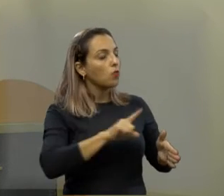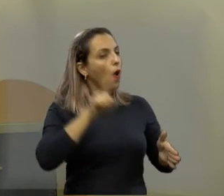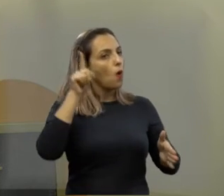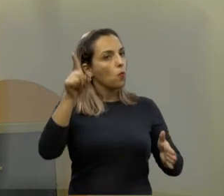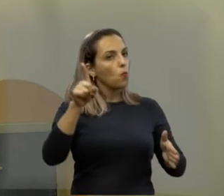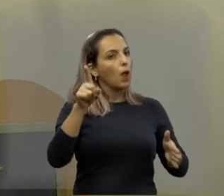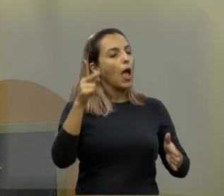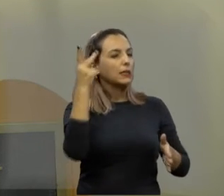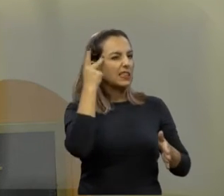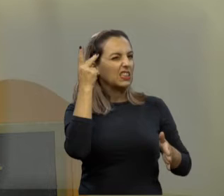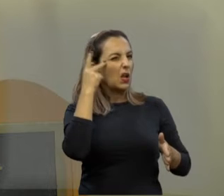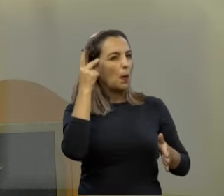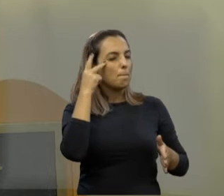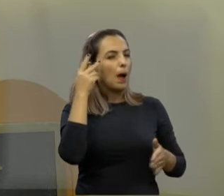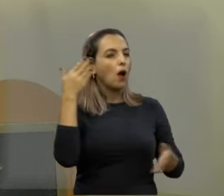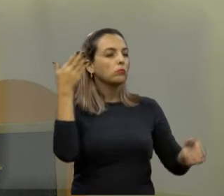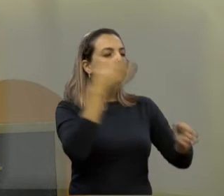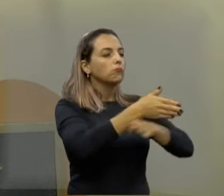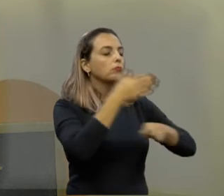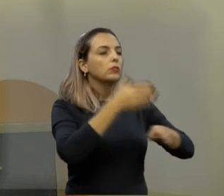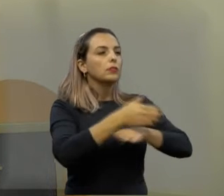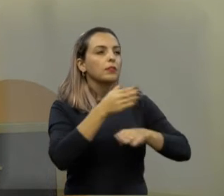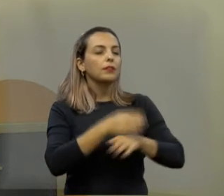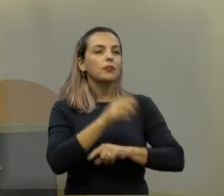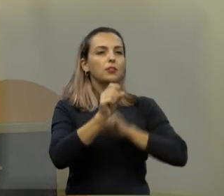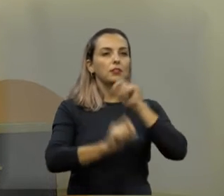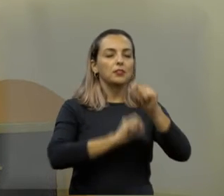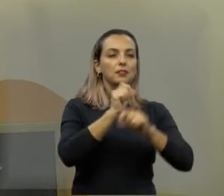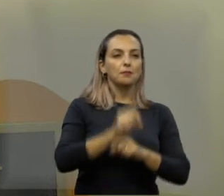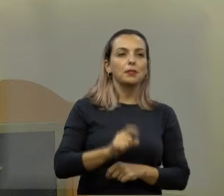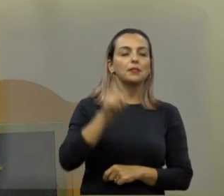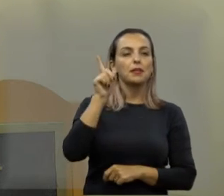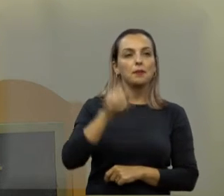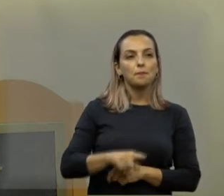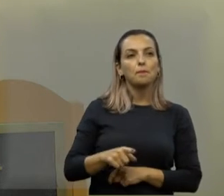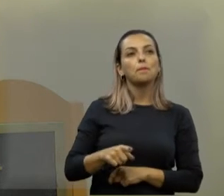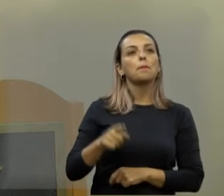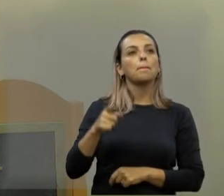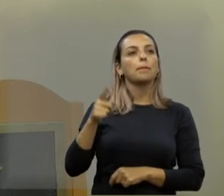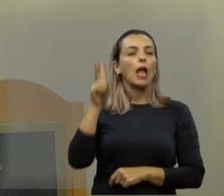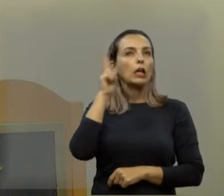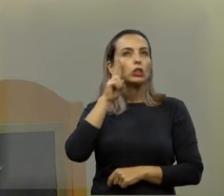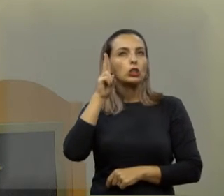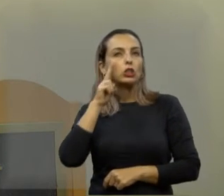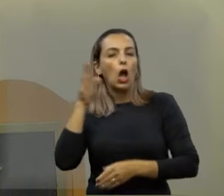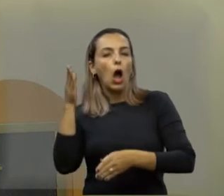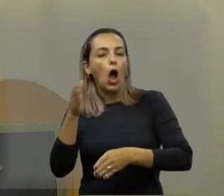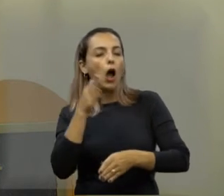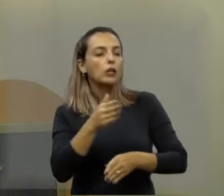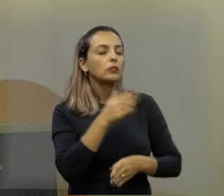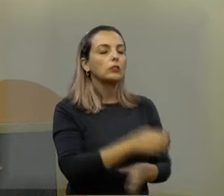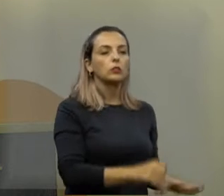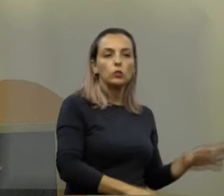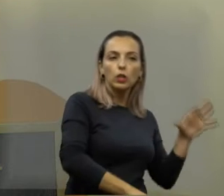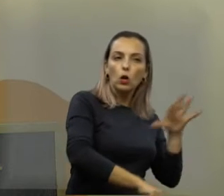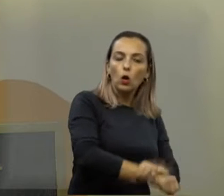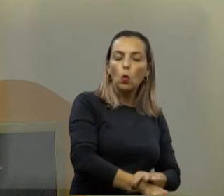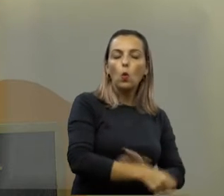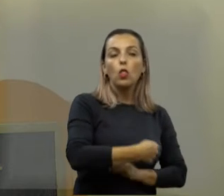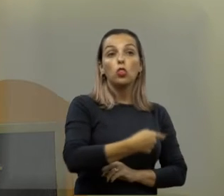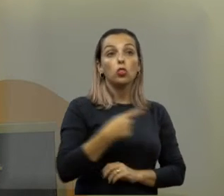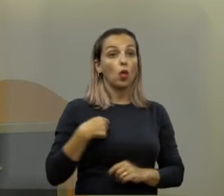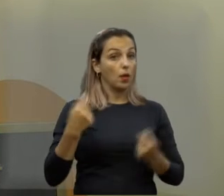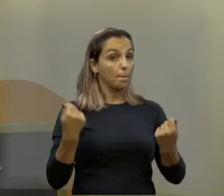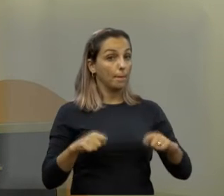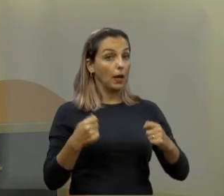e como visitas históricas resguardando o patrimônio garantindo maior segurança e a gente precisa